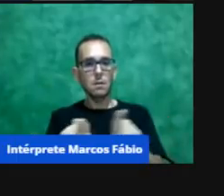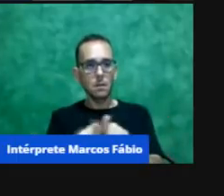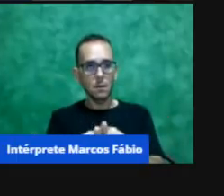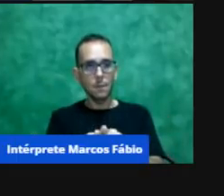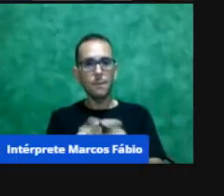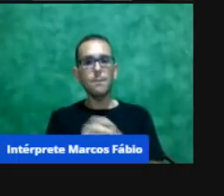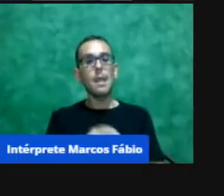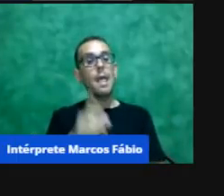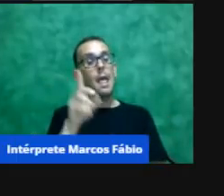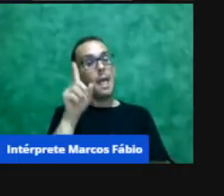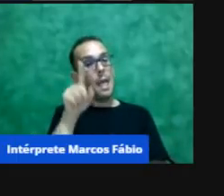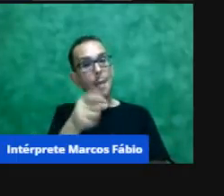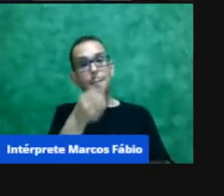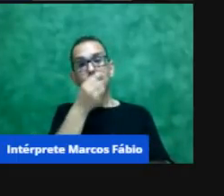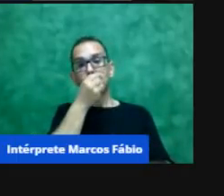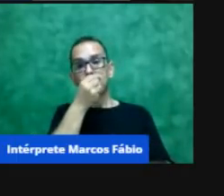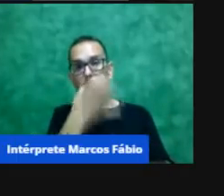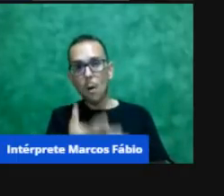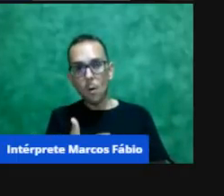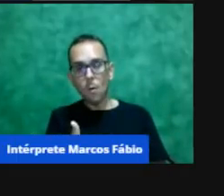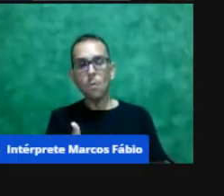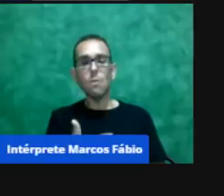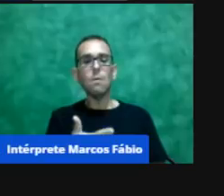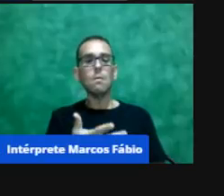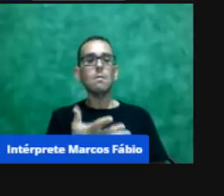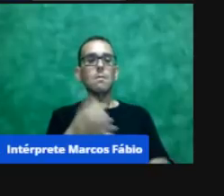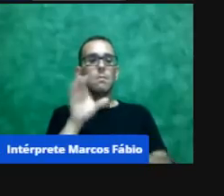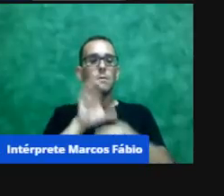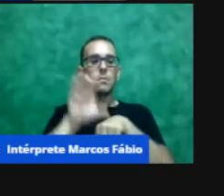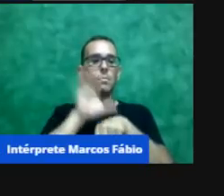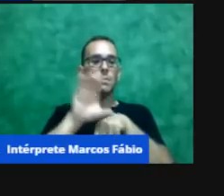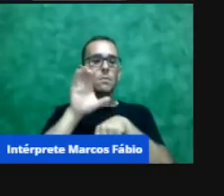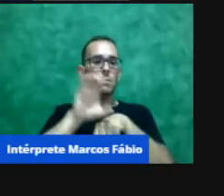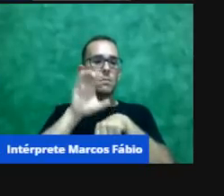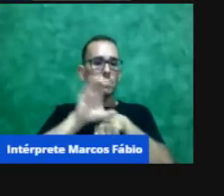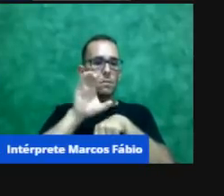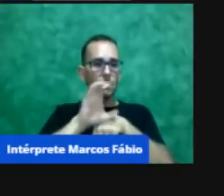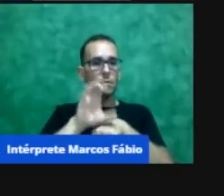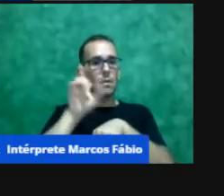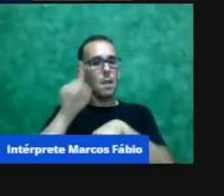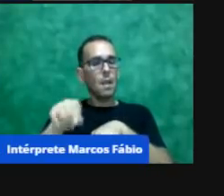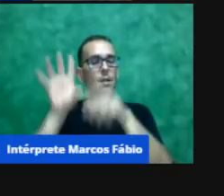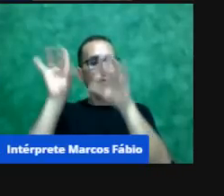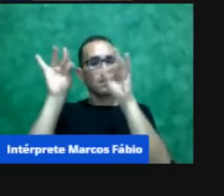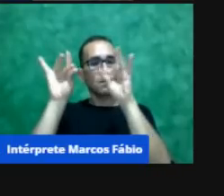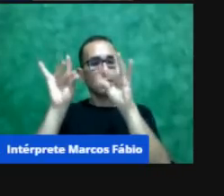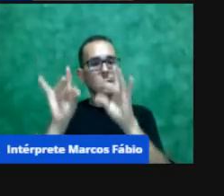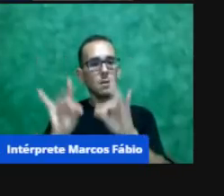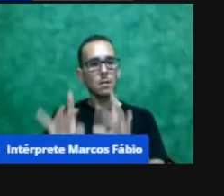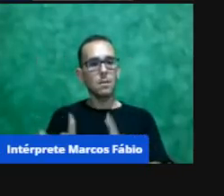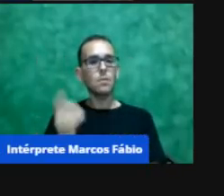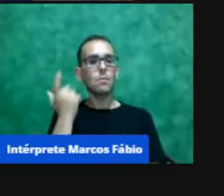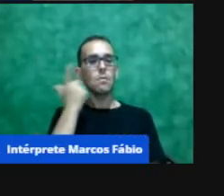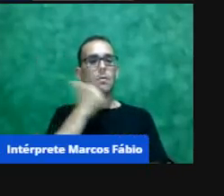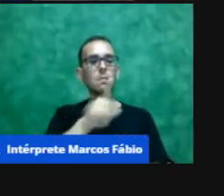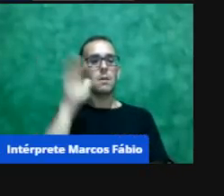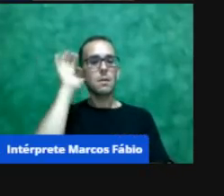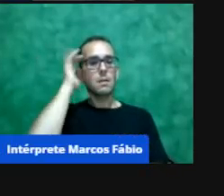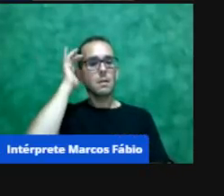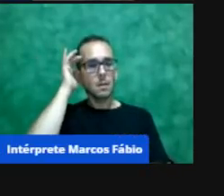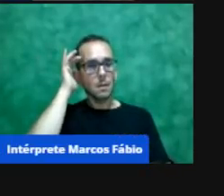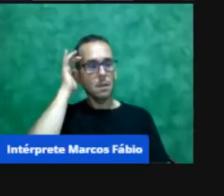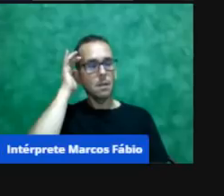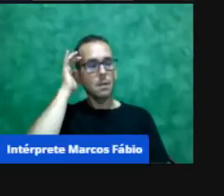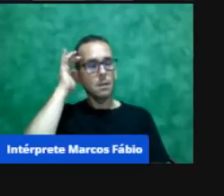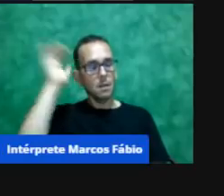é muito bom esse curso. E ele detalha bastante e a gente consegue entender e levar para a